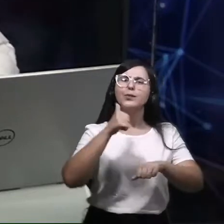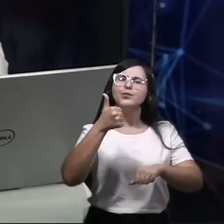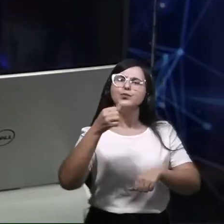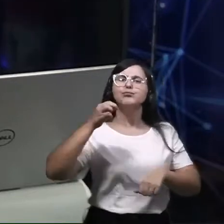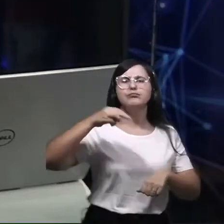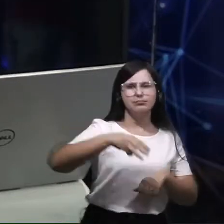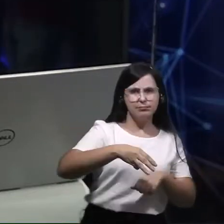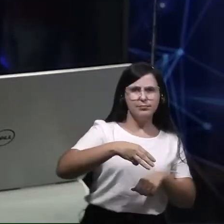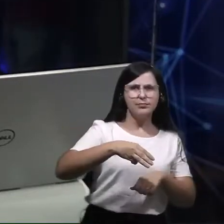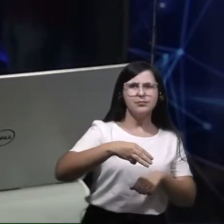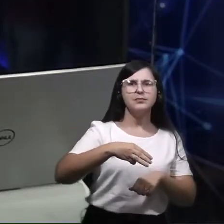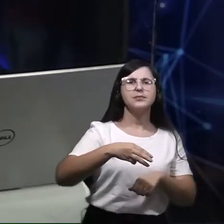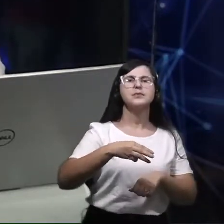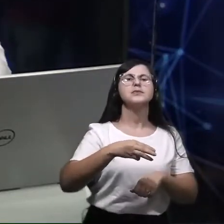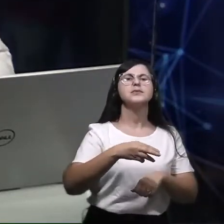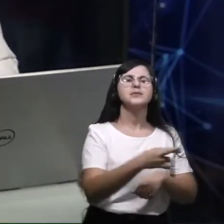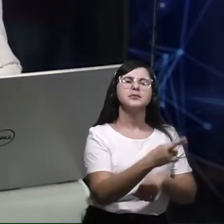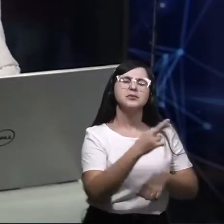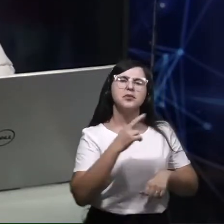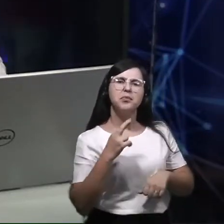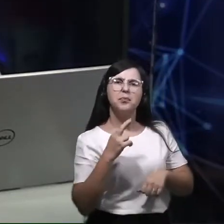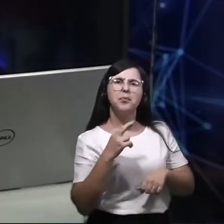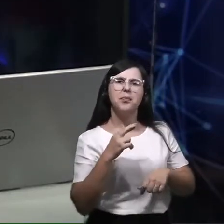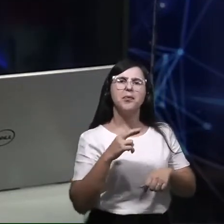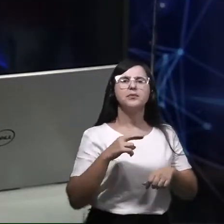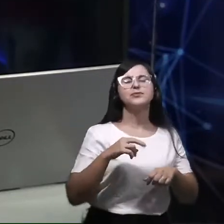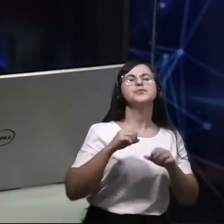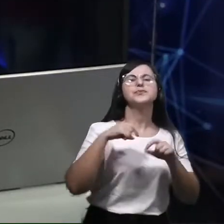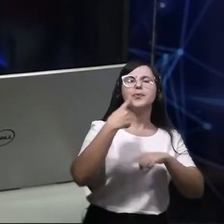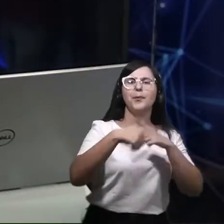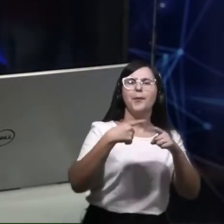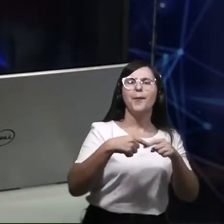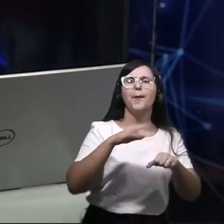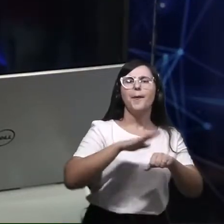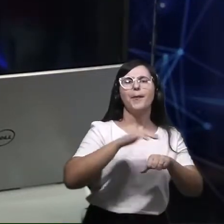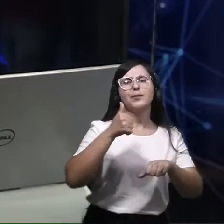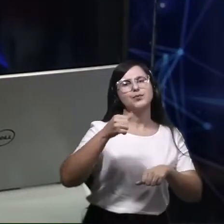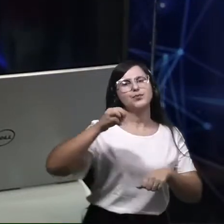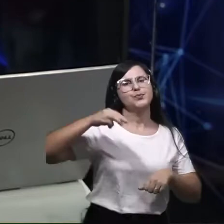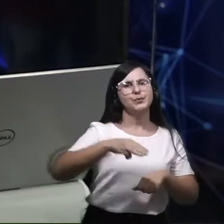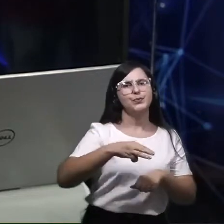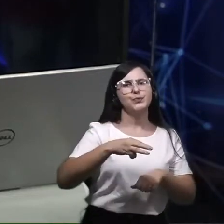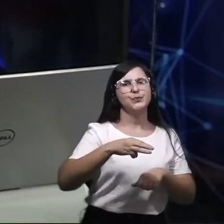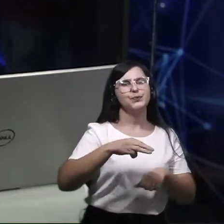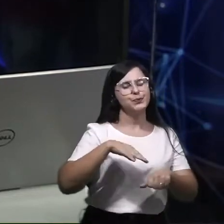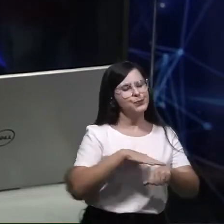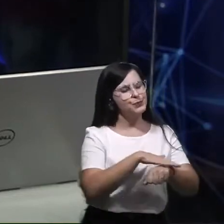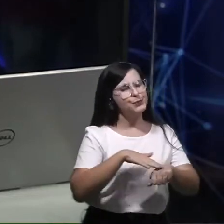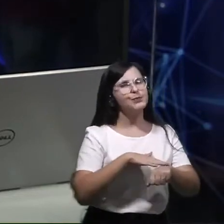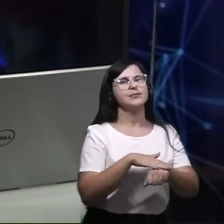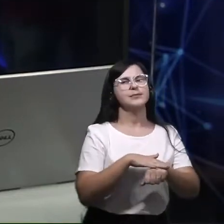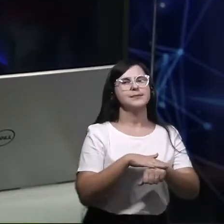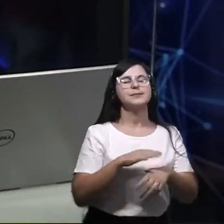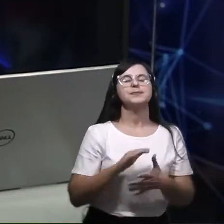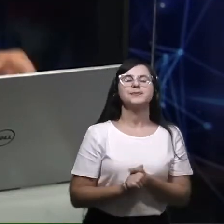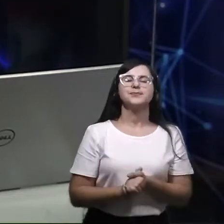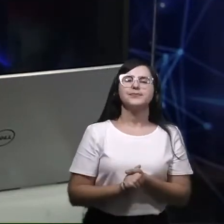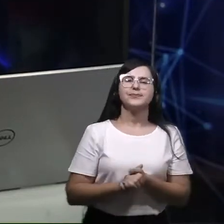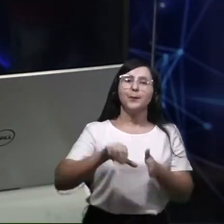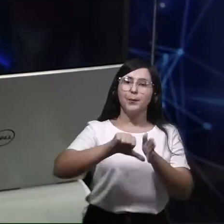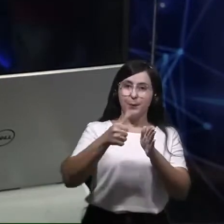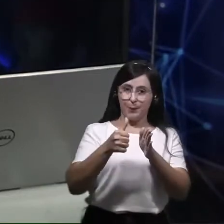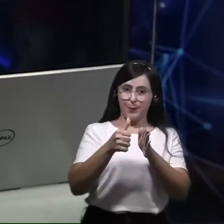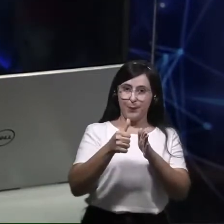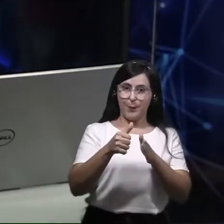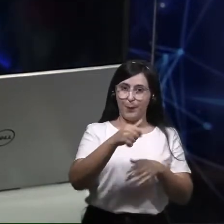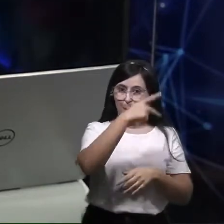também, para que vocês também fiquem lembrando, né, durante o debate. Vamos sortear então o primeiro candidato que começa nessa rodada.